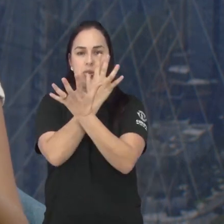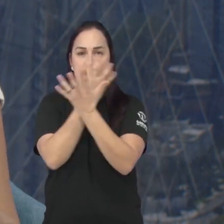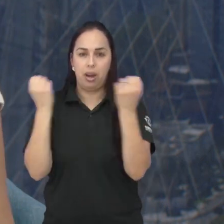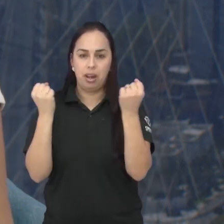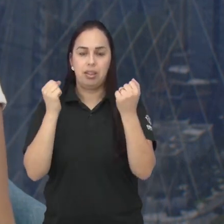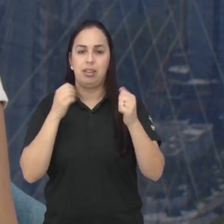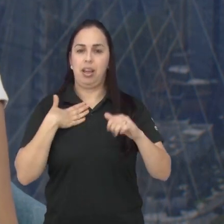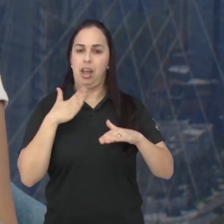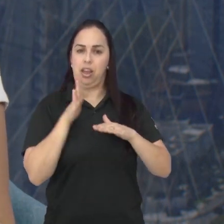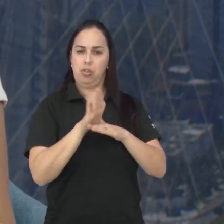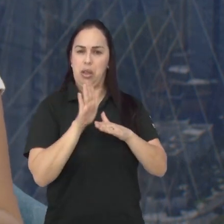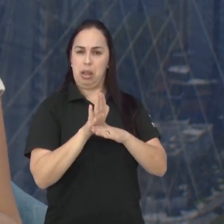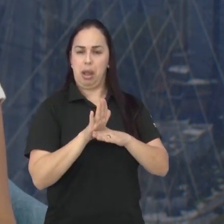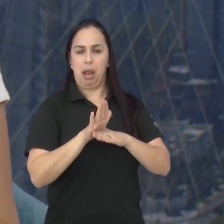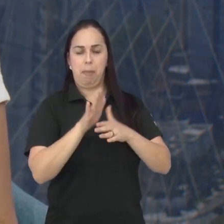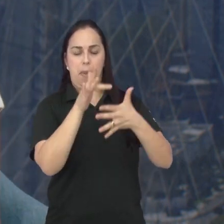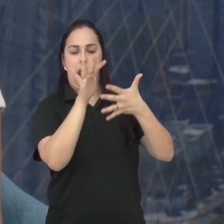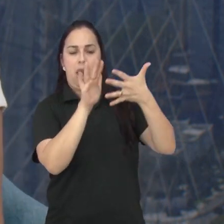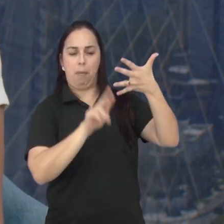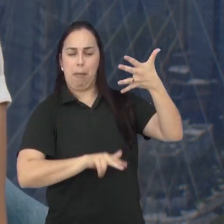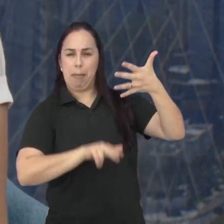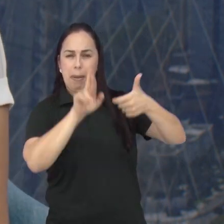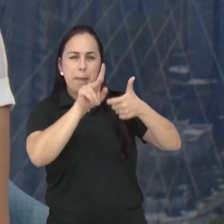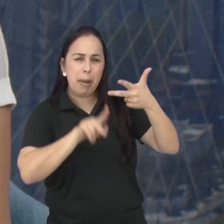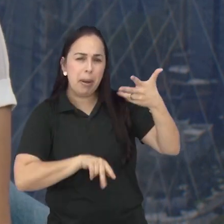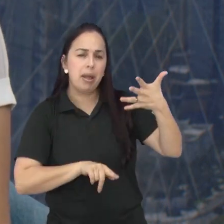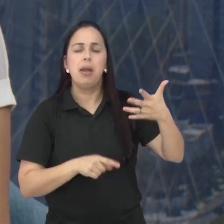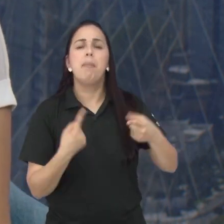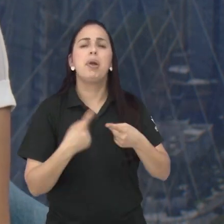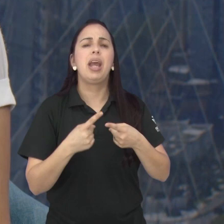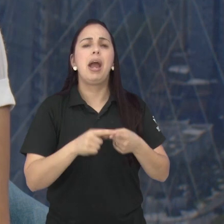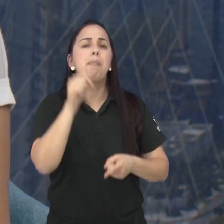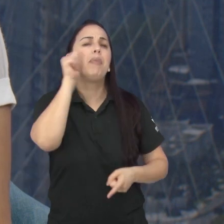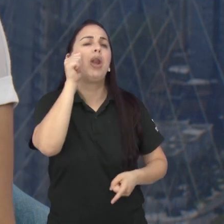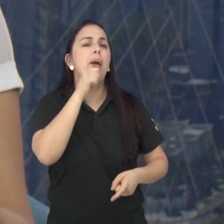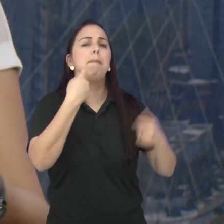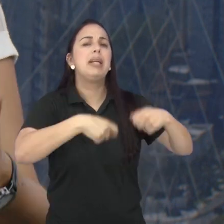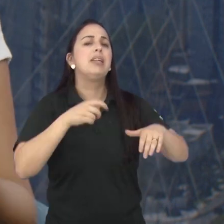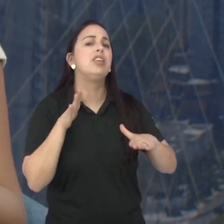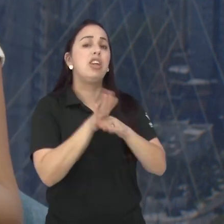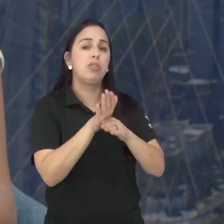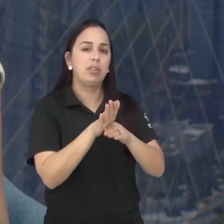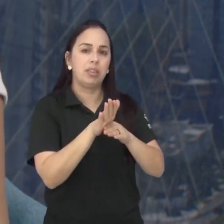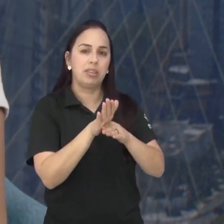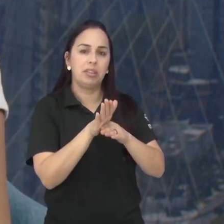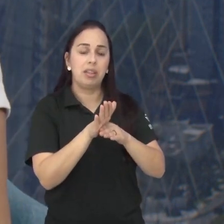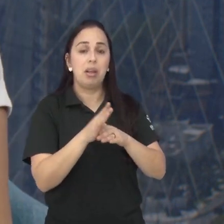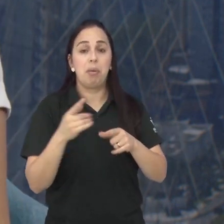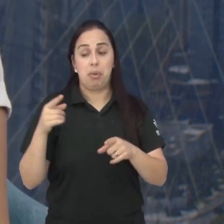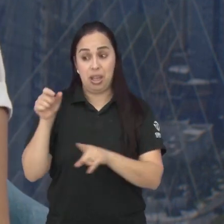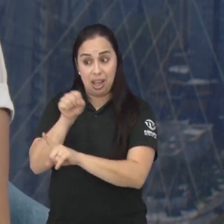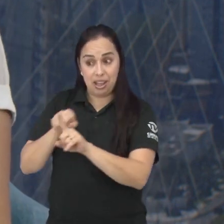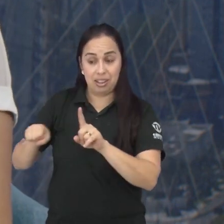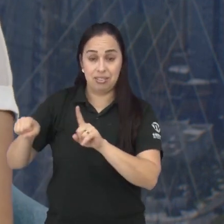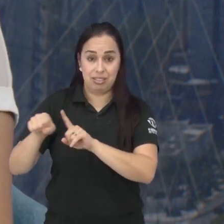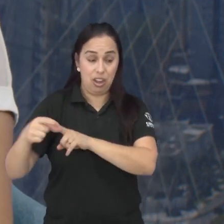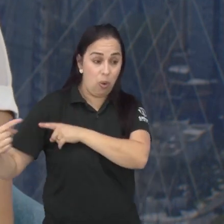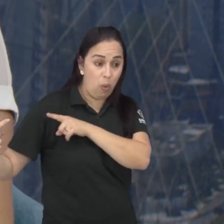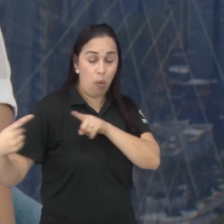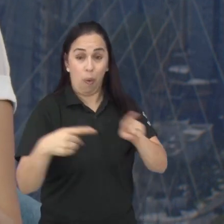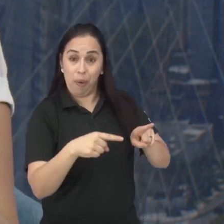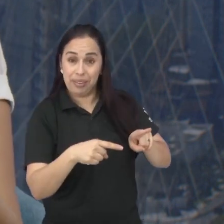ajuda, blá, blá, blá, mas por que as mulheres precisam de ajuda? Porque tem toda uma estrutura contrária a elas,